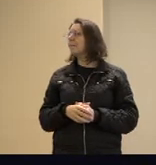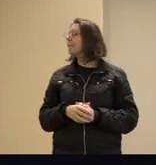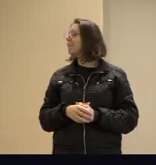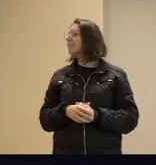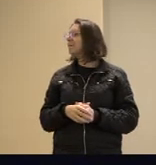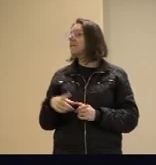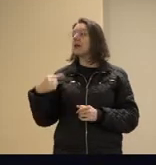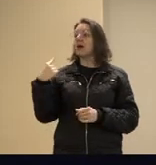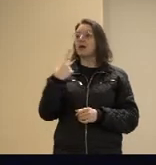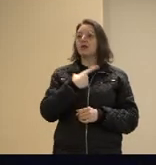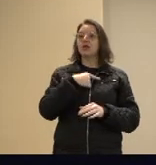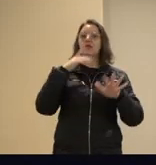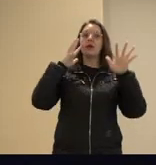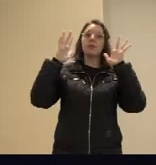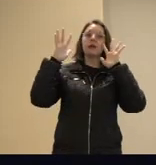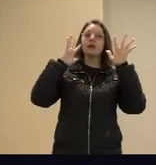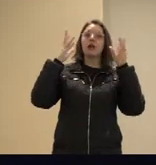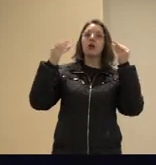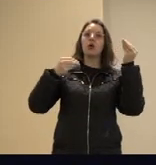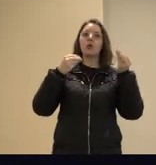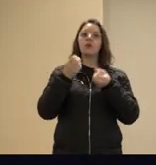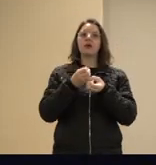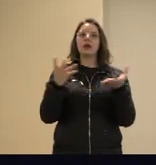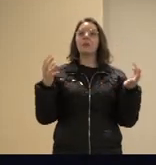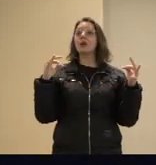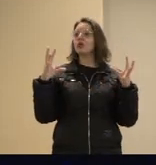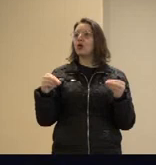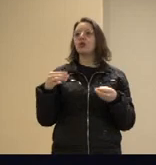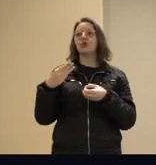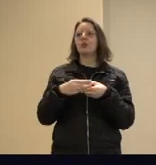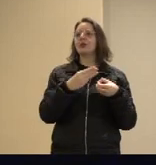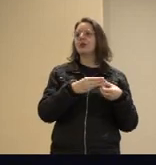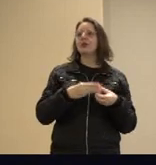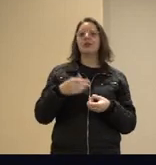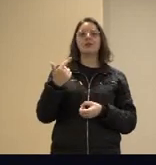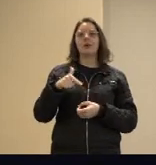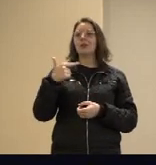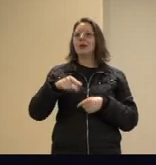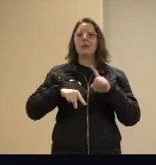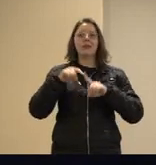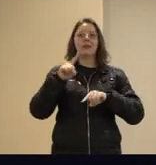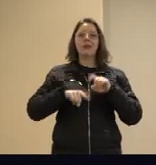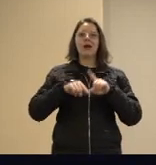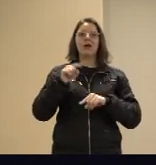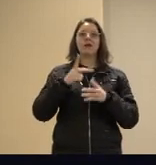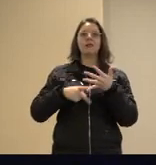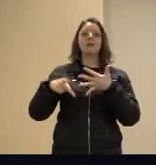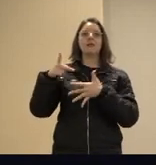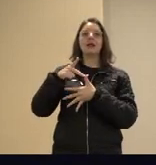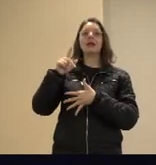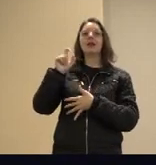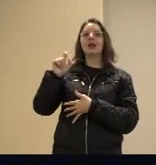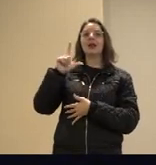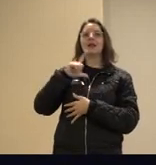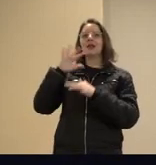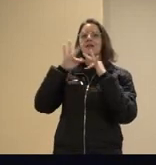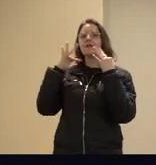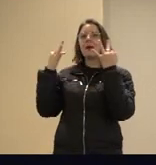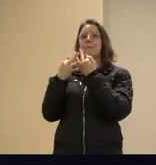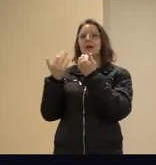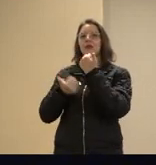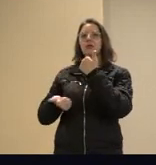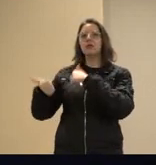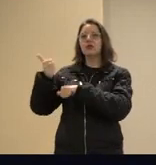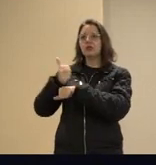A gente vai pensar, a princípio, não vieram para todos os municípios, vamos priorizar primeiro quem tem família acolhedora,